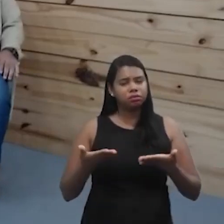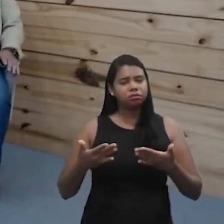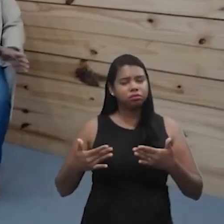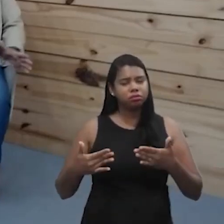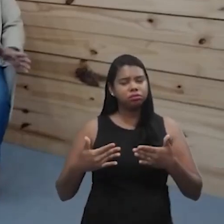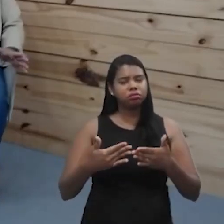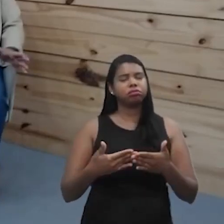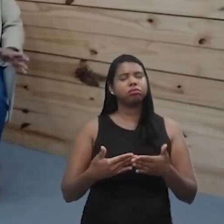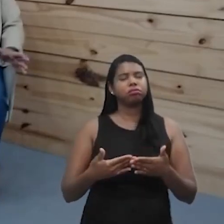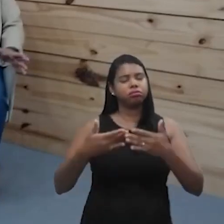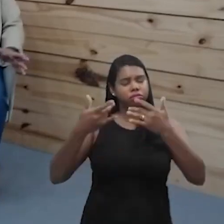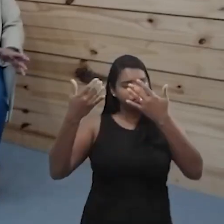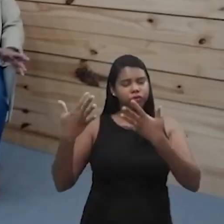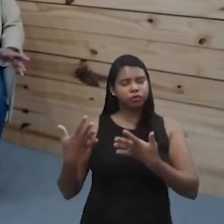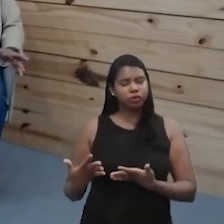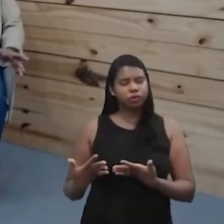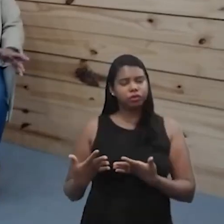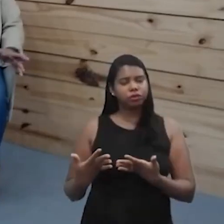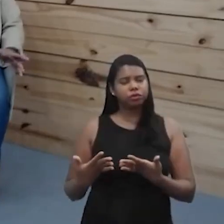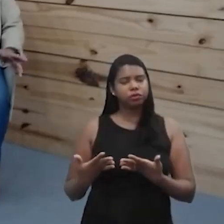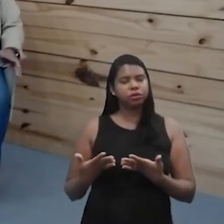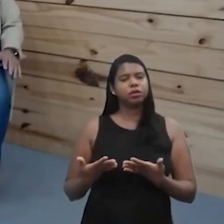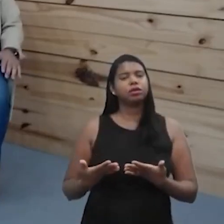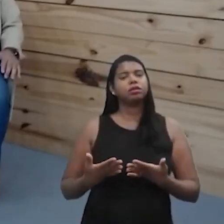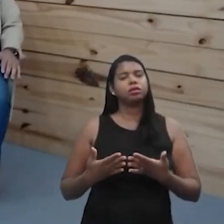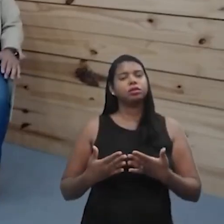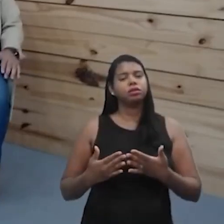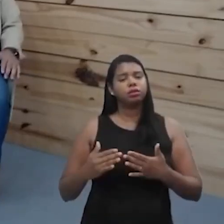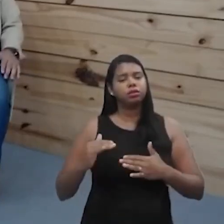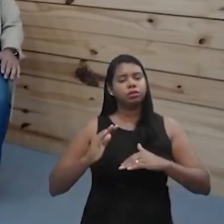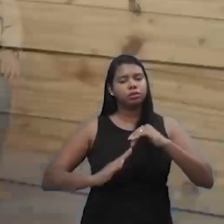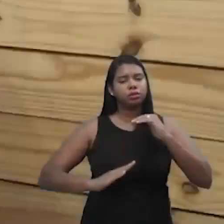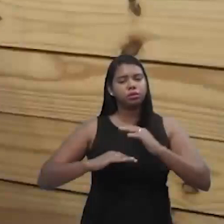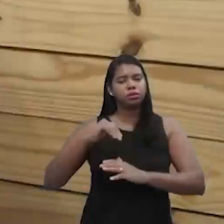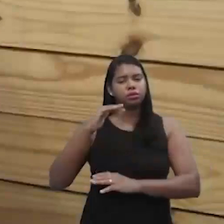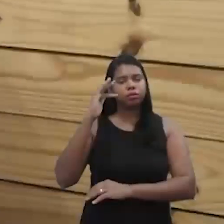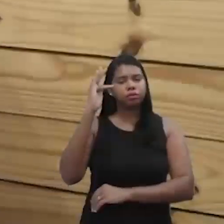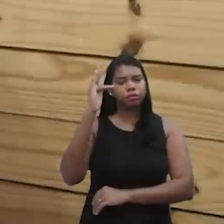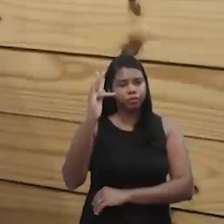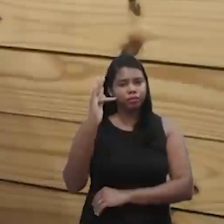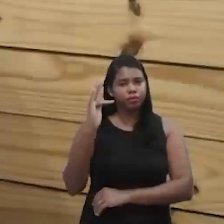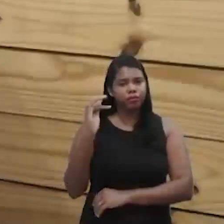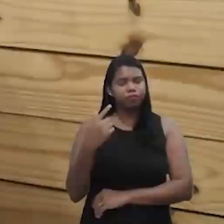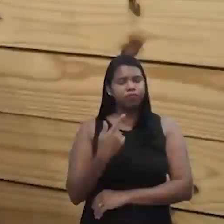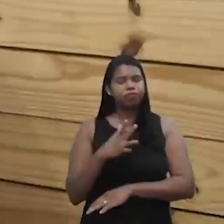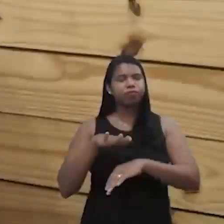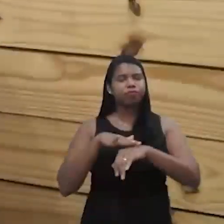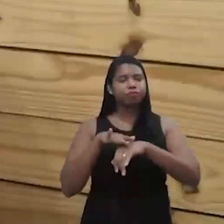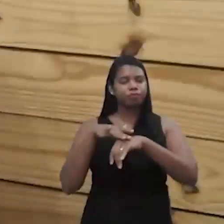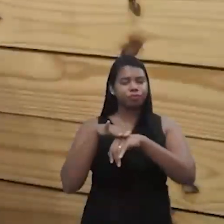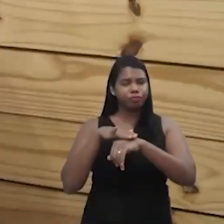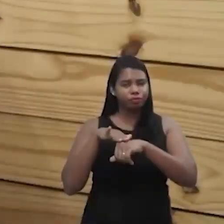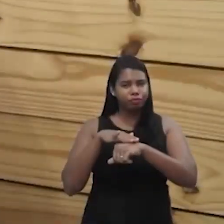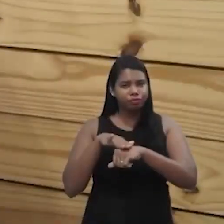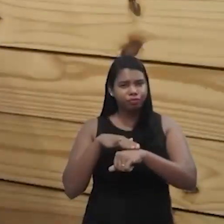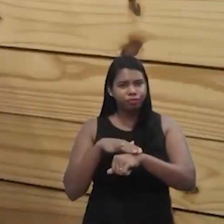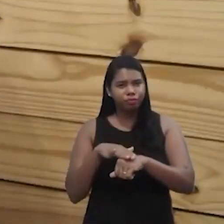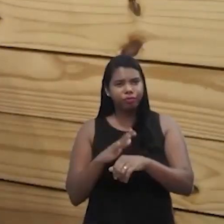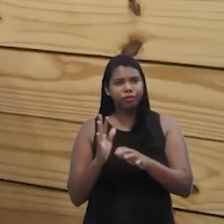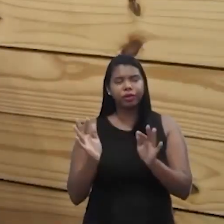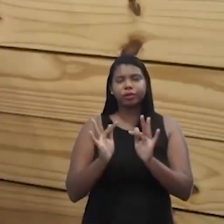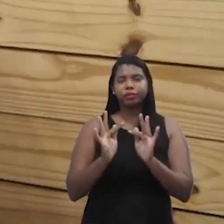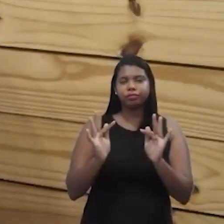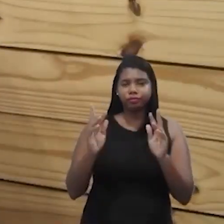pertinente. Quando a gente fala hoje em profissões do futuro, na verdade a nossa conversa hoje ela vai